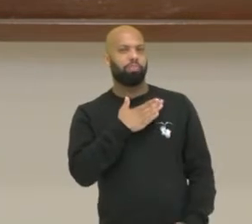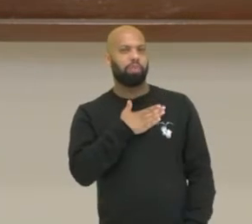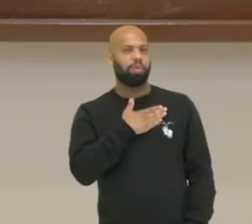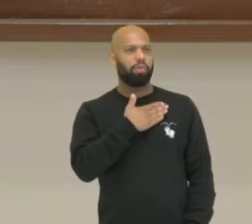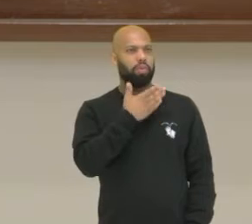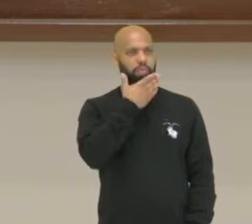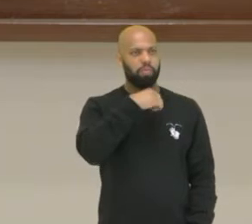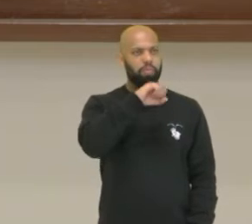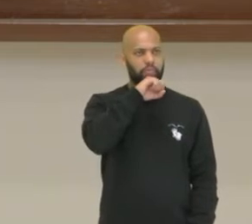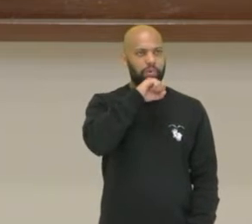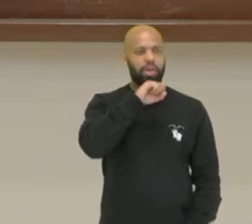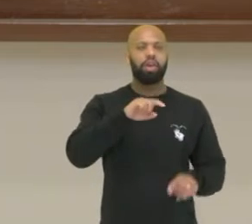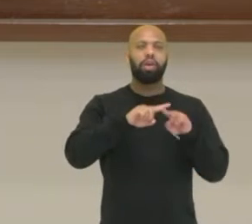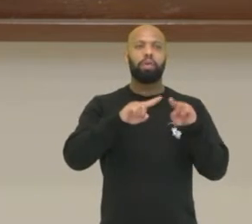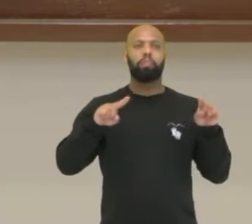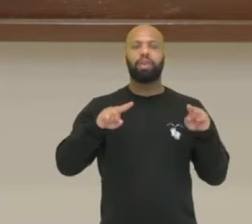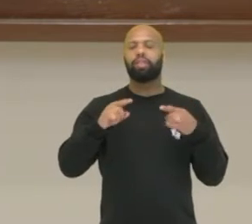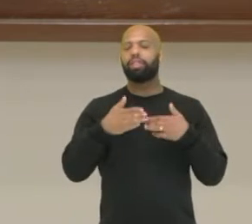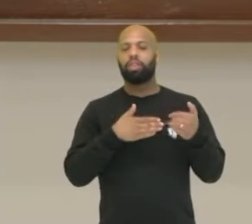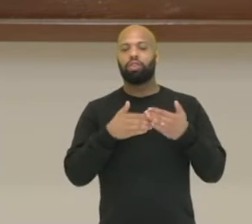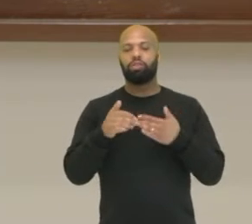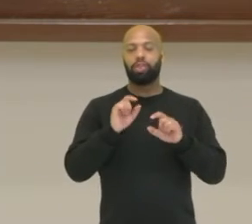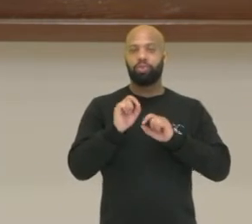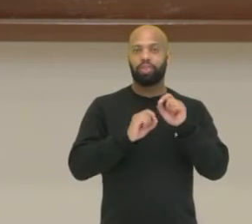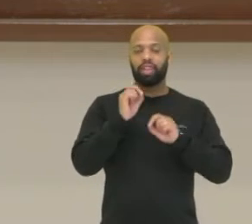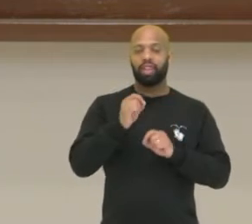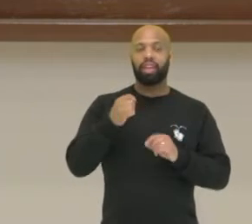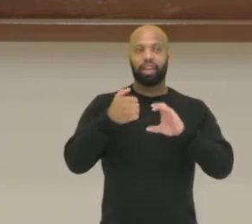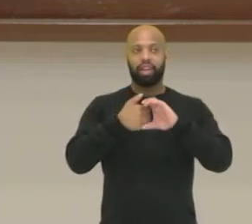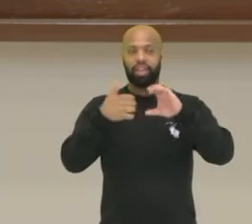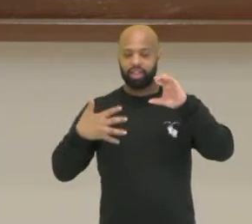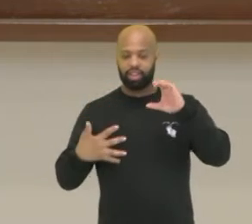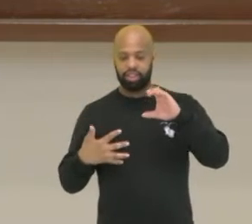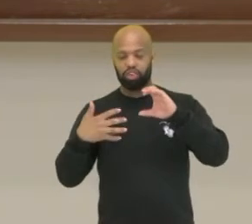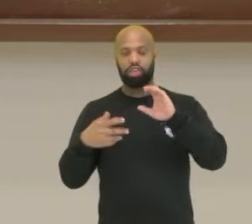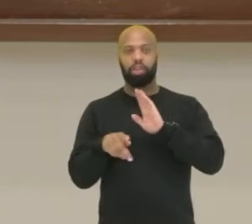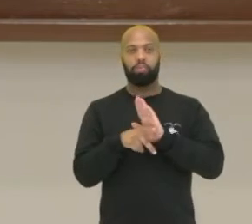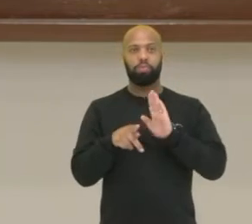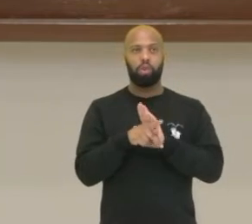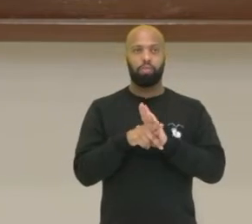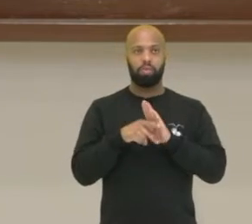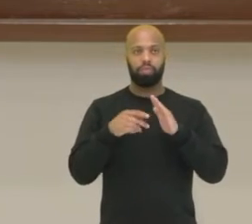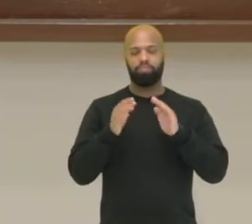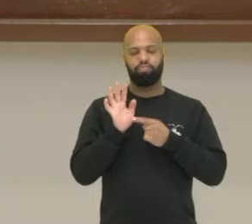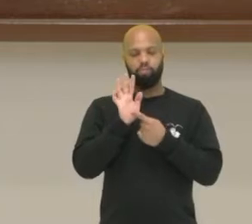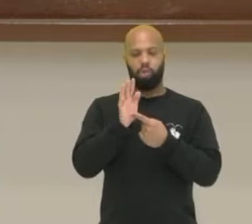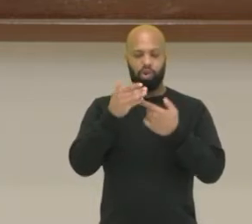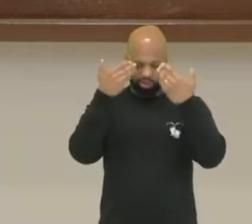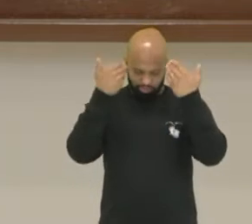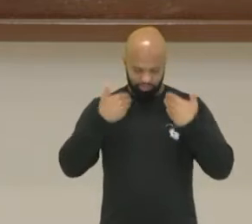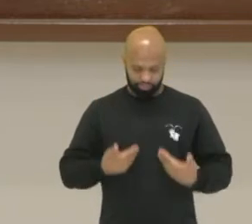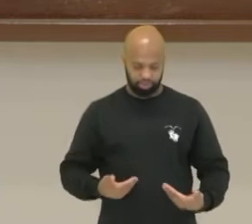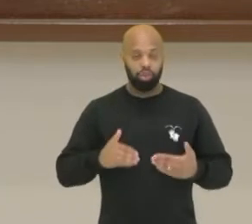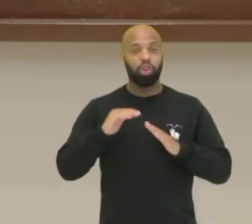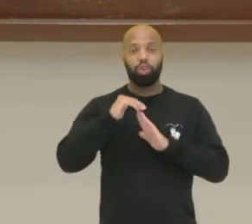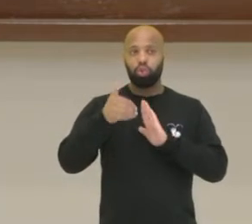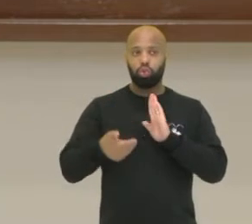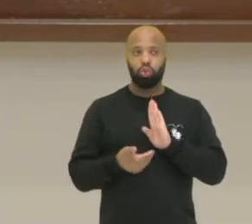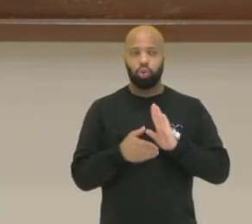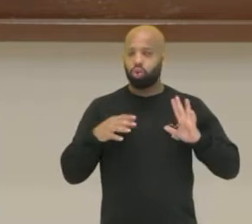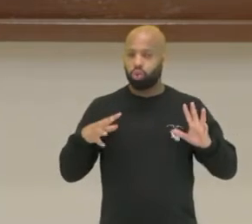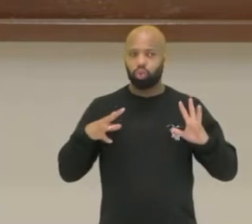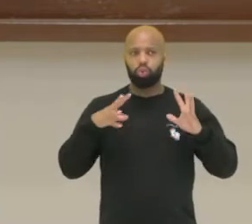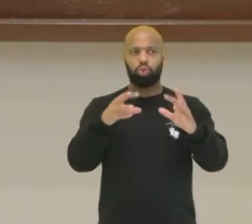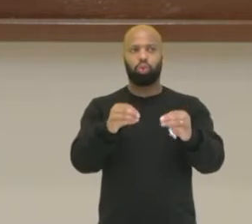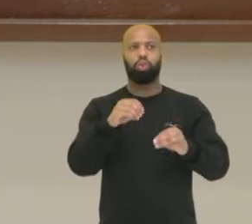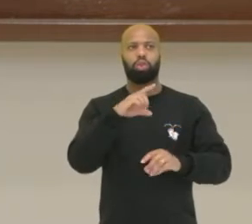que entender que, independente dessa característica externa, todos nós, todos, sem